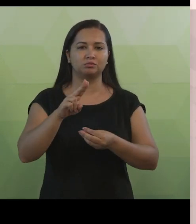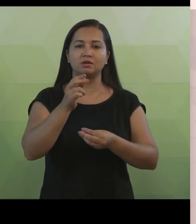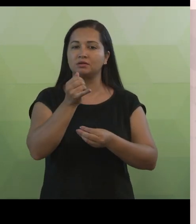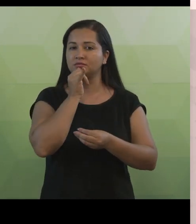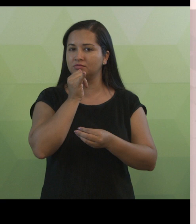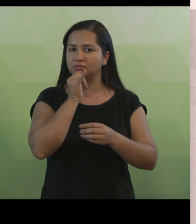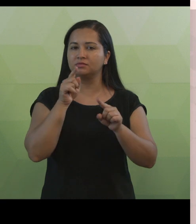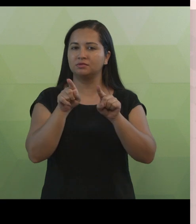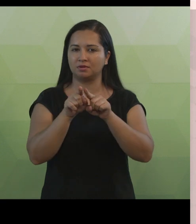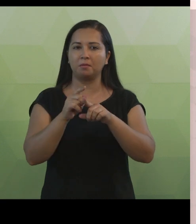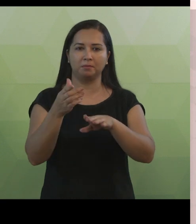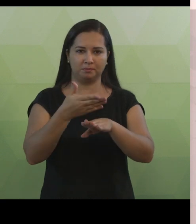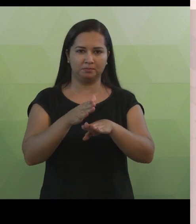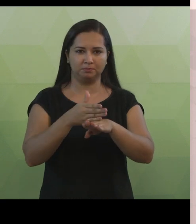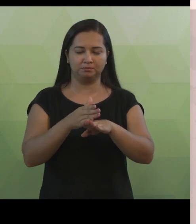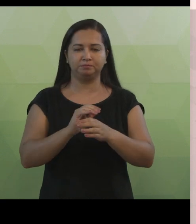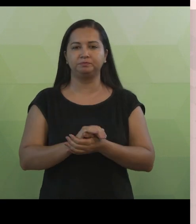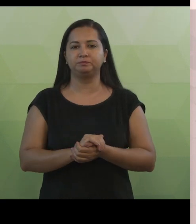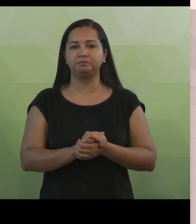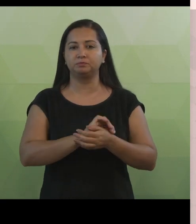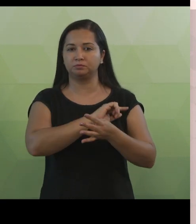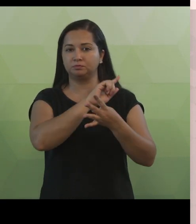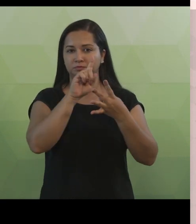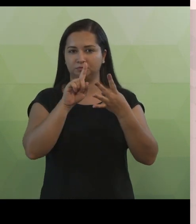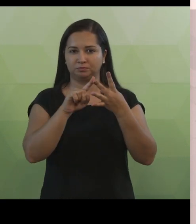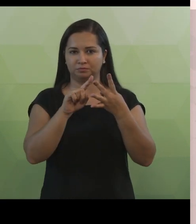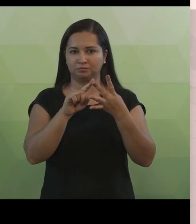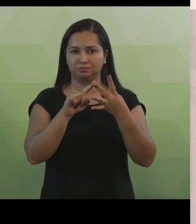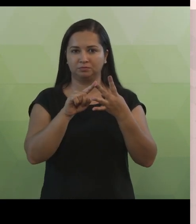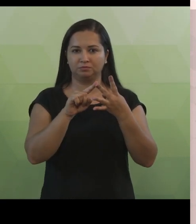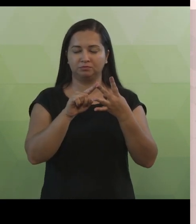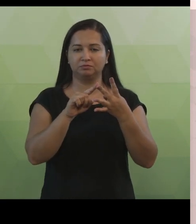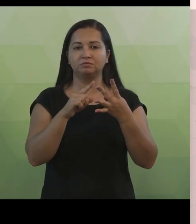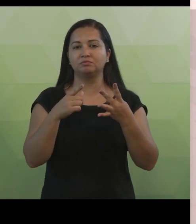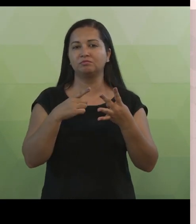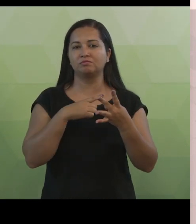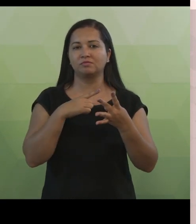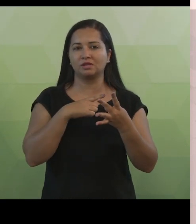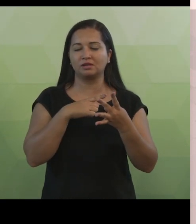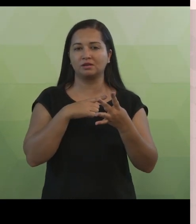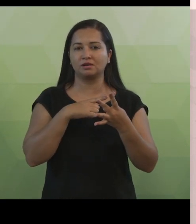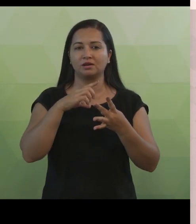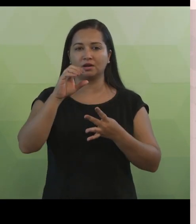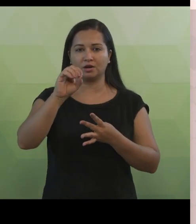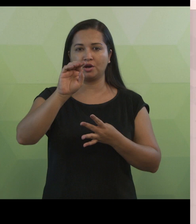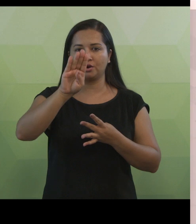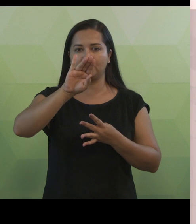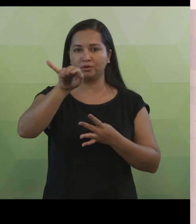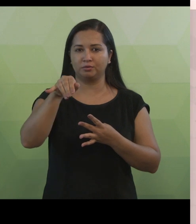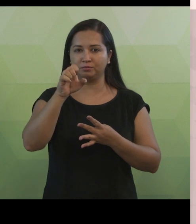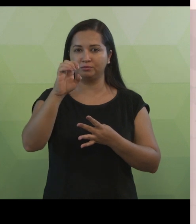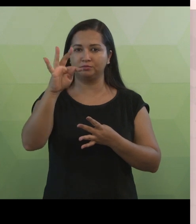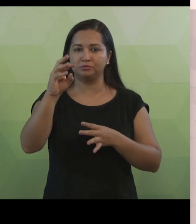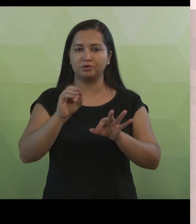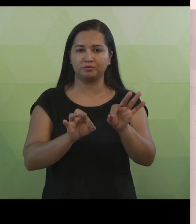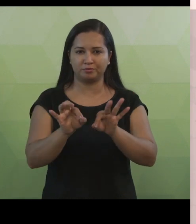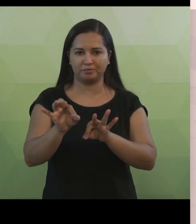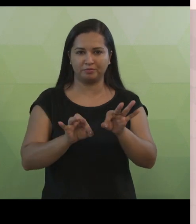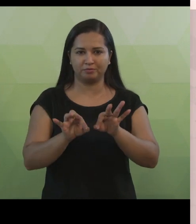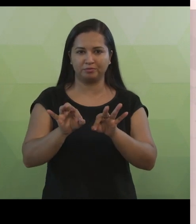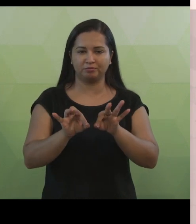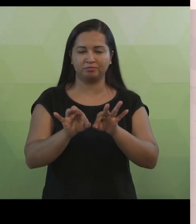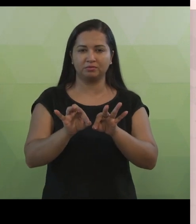na prática. Na aula 2, abordaremos a programação orientada a objetos, onde entenderemos